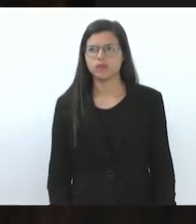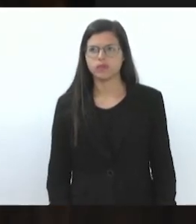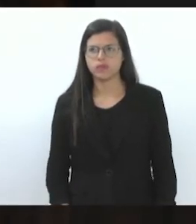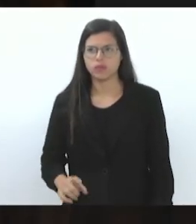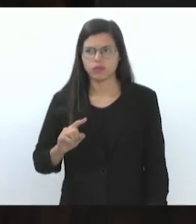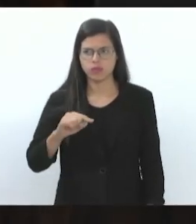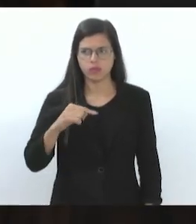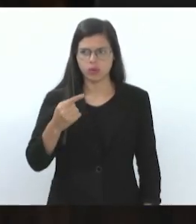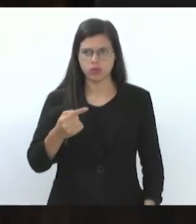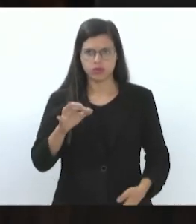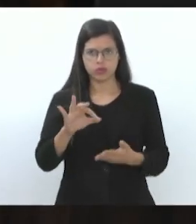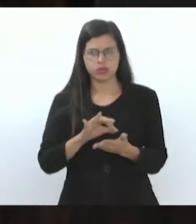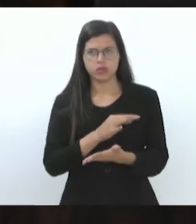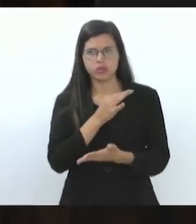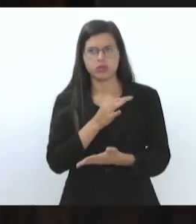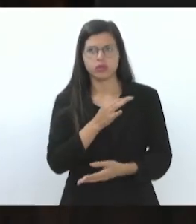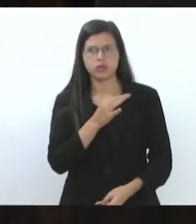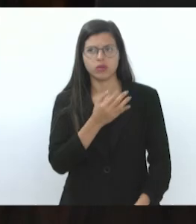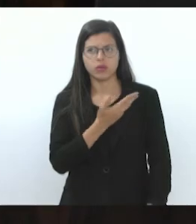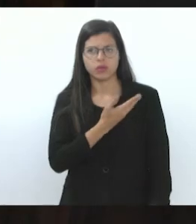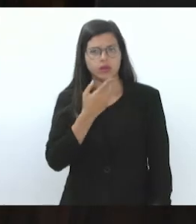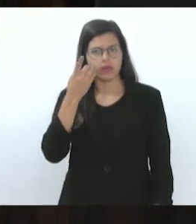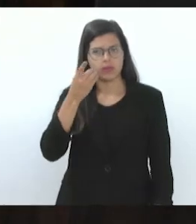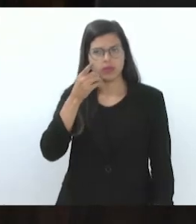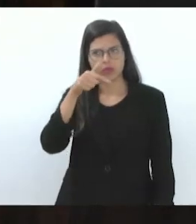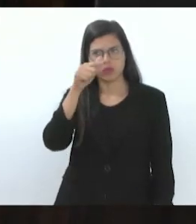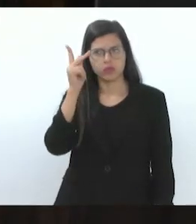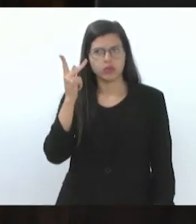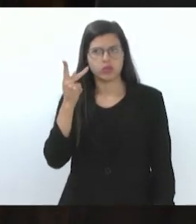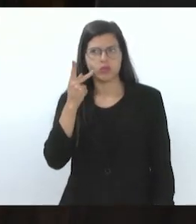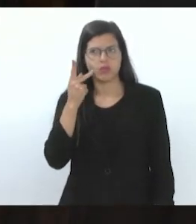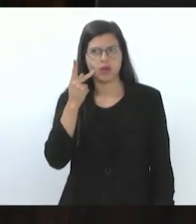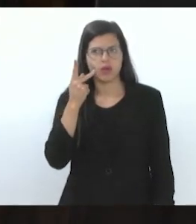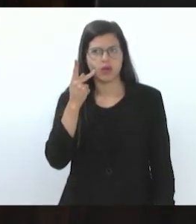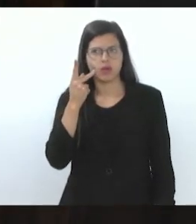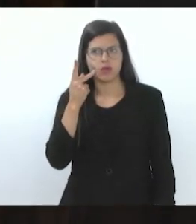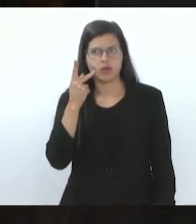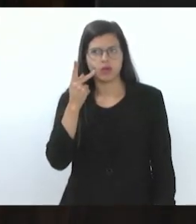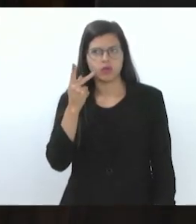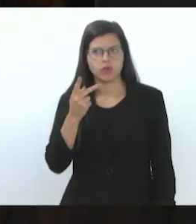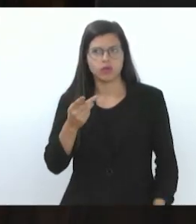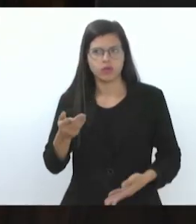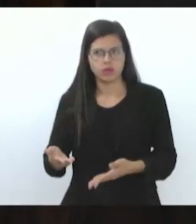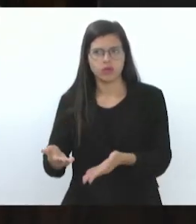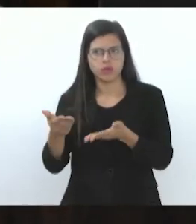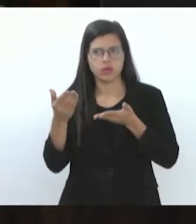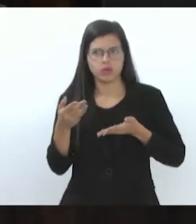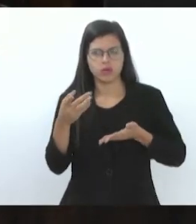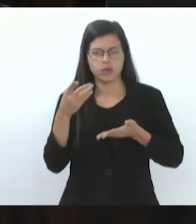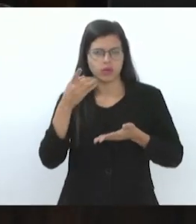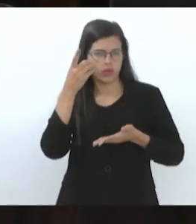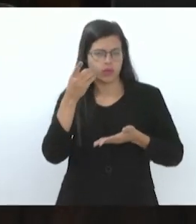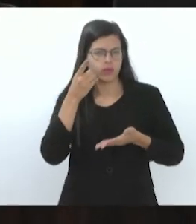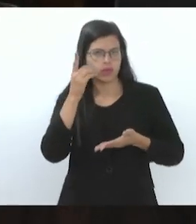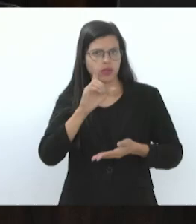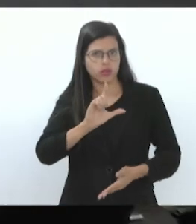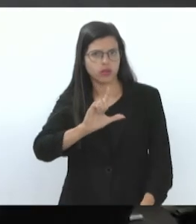Próximo orador inscrito, nosso amigo deputado Luiz Paulo, e eu convido a deputada Lucinha para retomar os trabalhos de